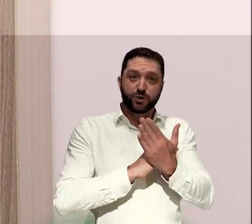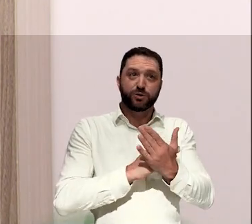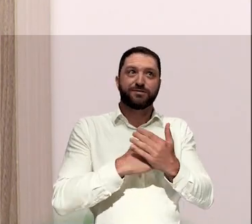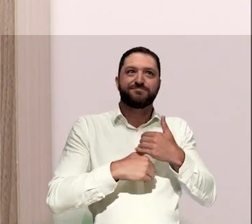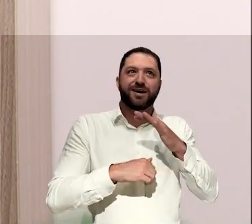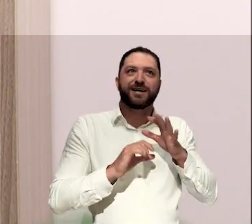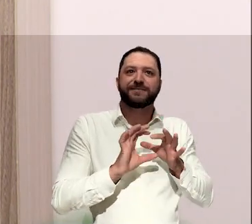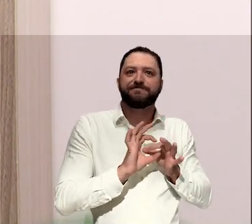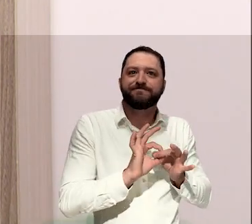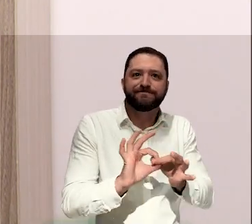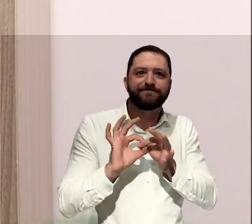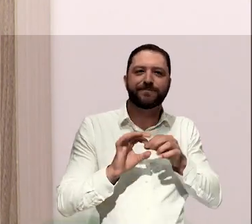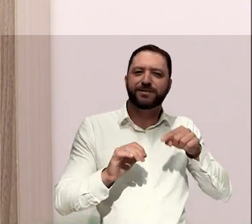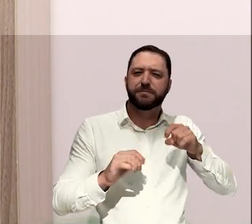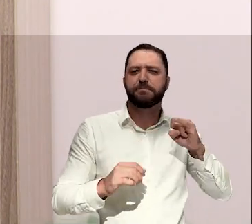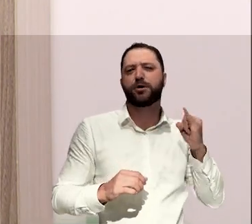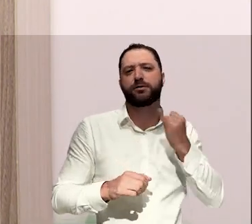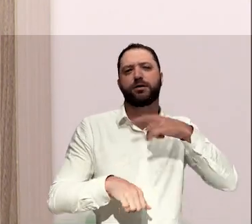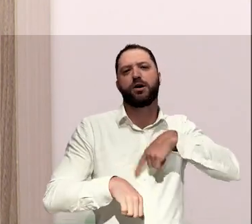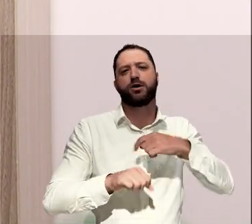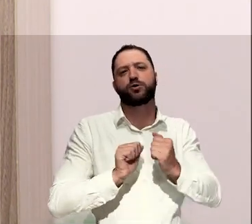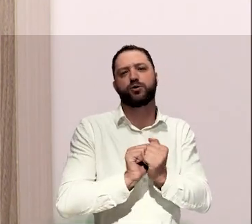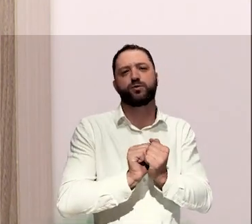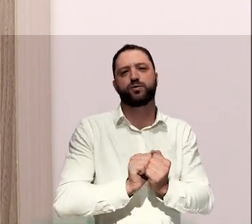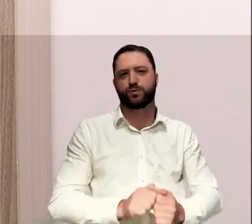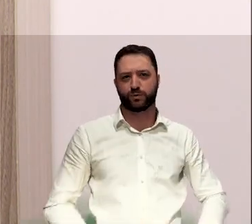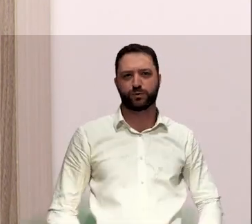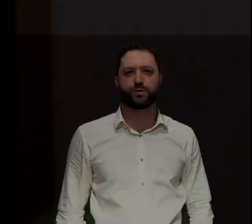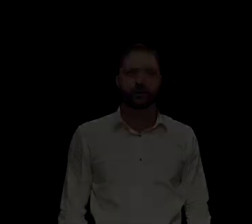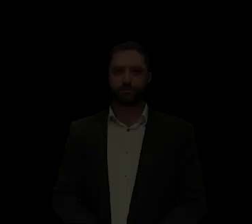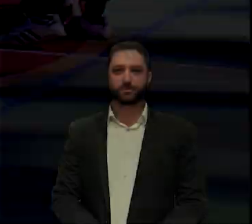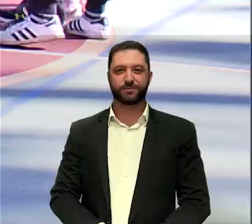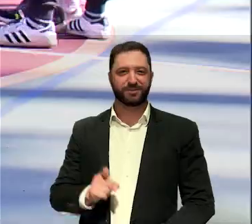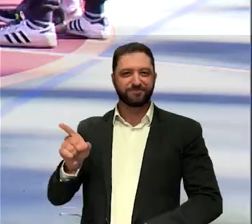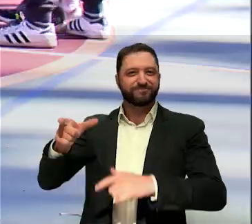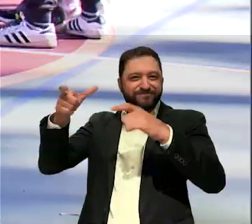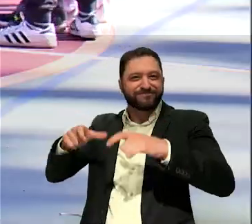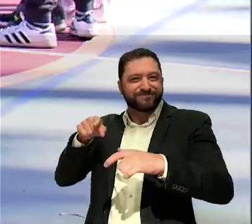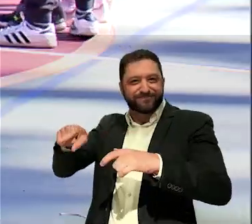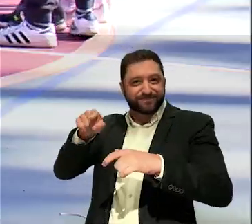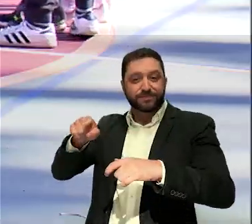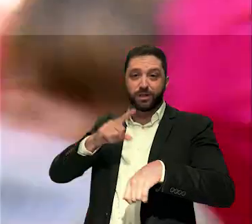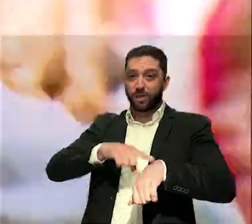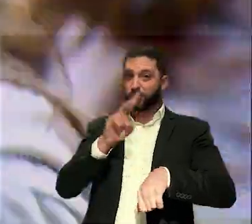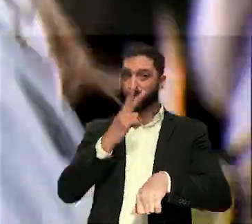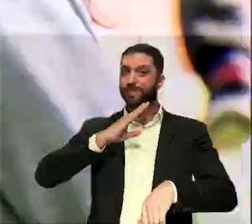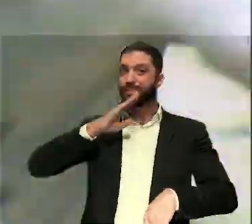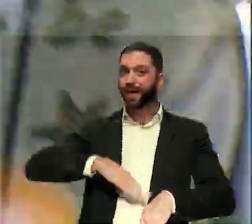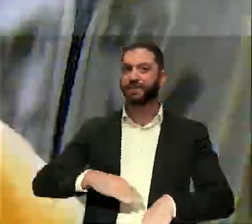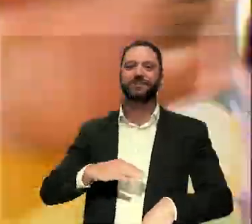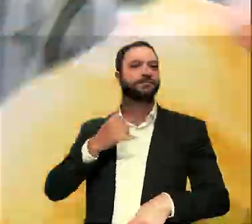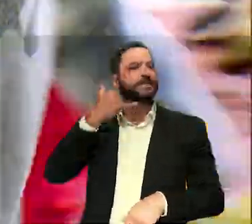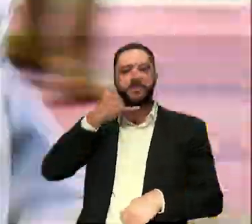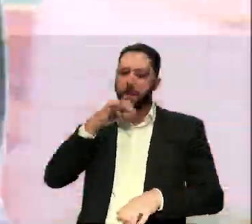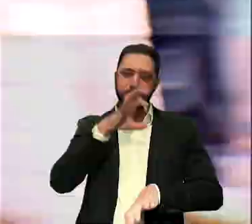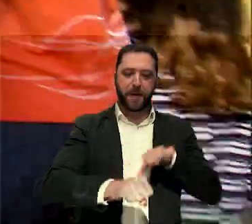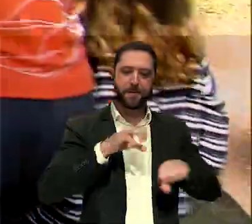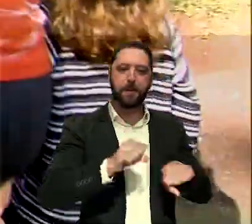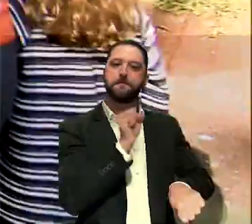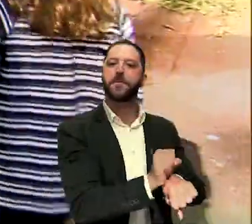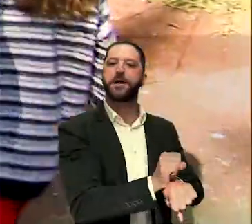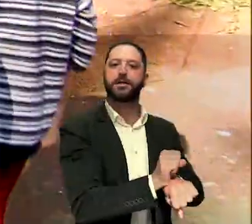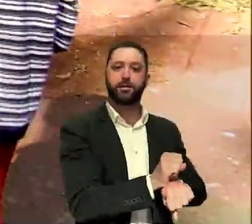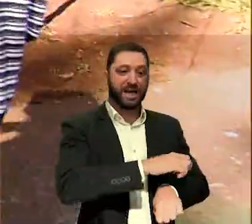família, fortalece laços. Então, dá para investir bastante nisso também. Nesse condomínio, quando dá 2 da tarde,